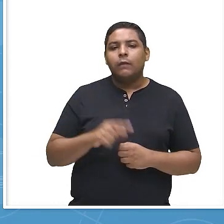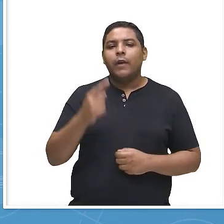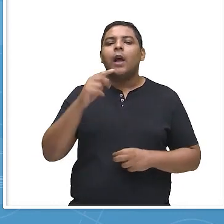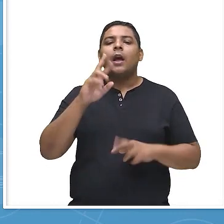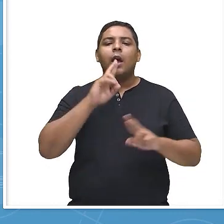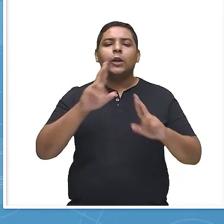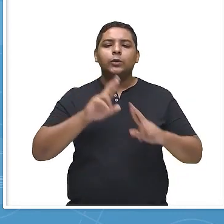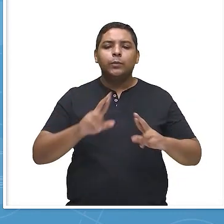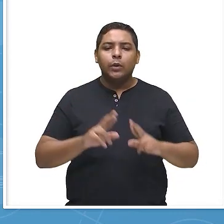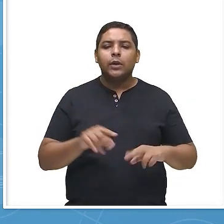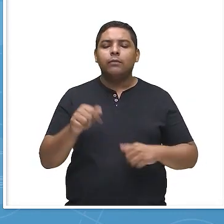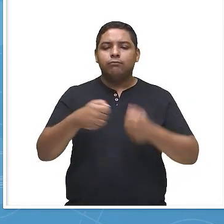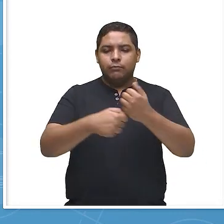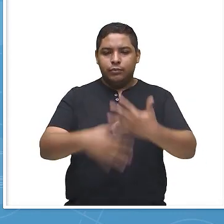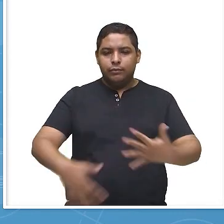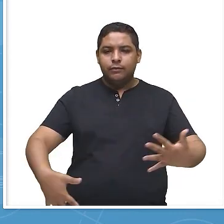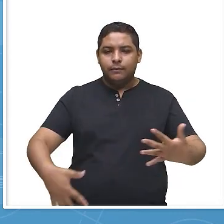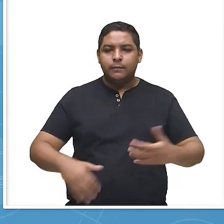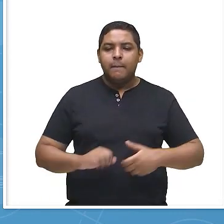chat. Tá bom?